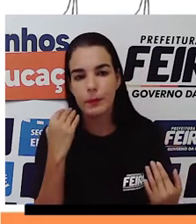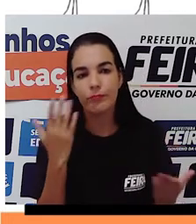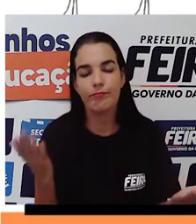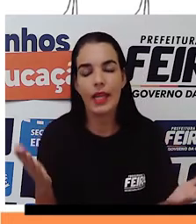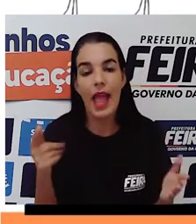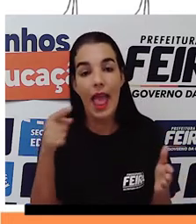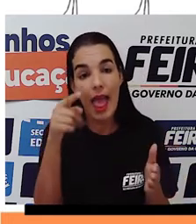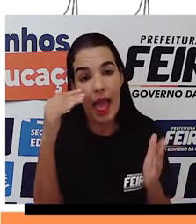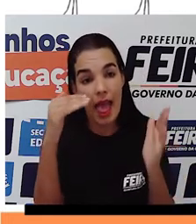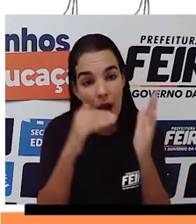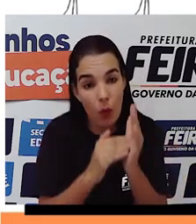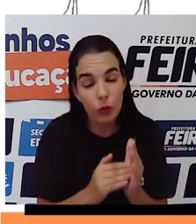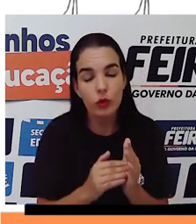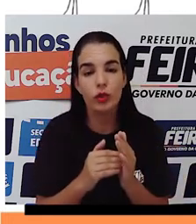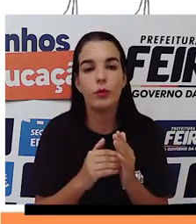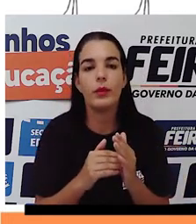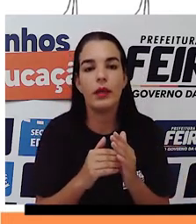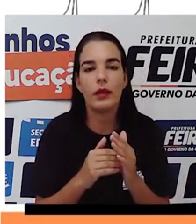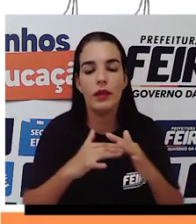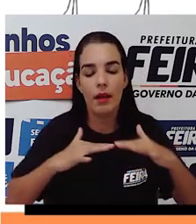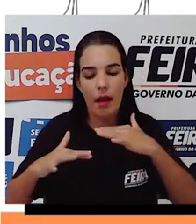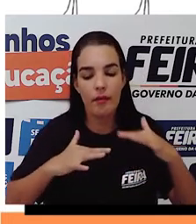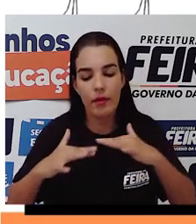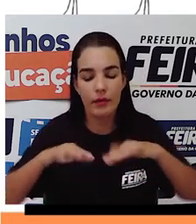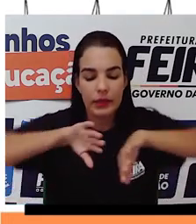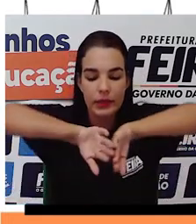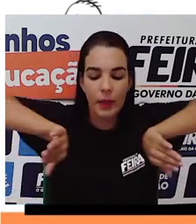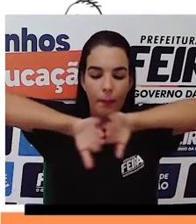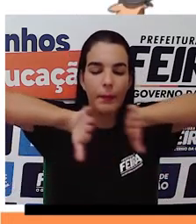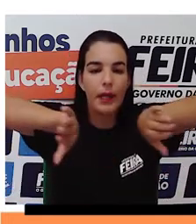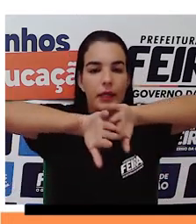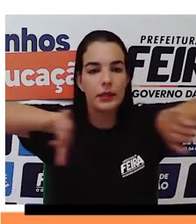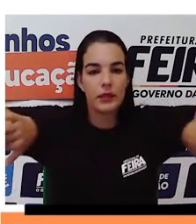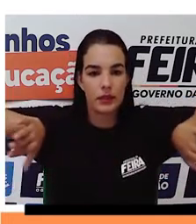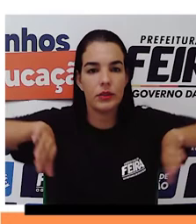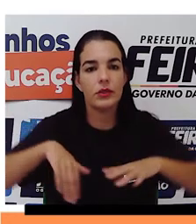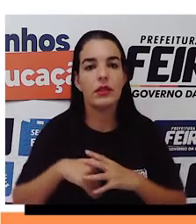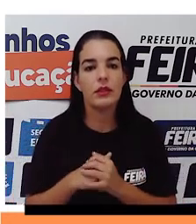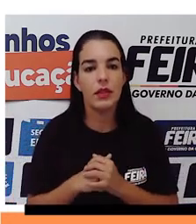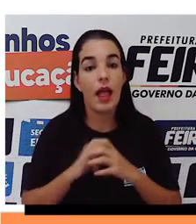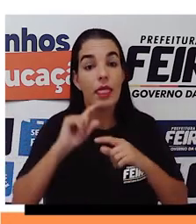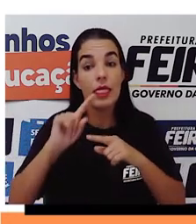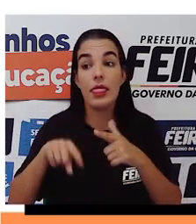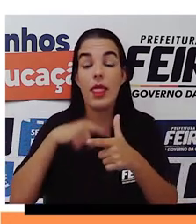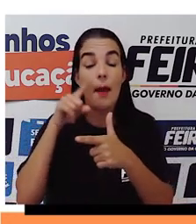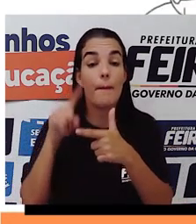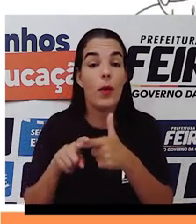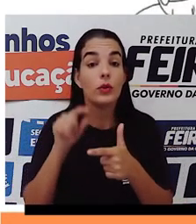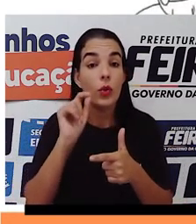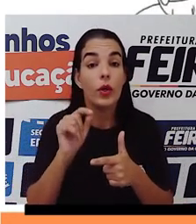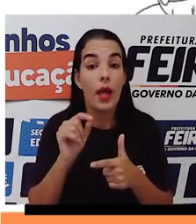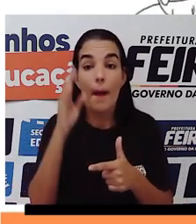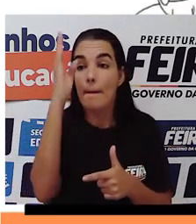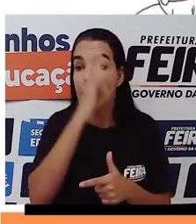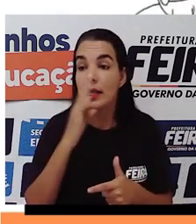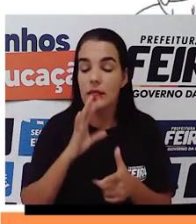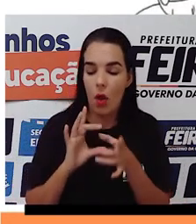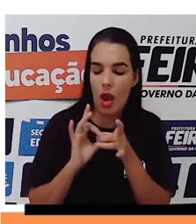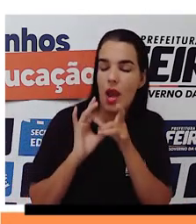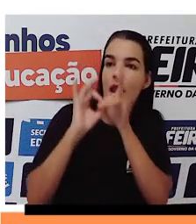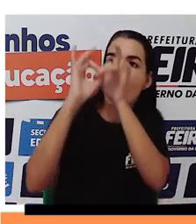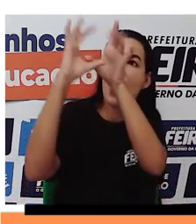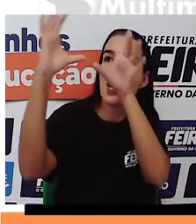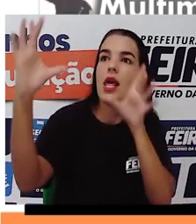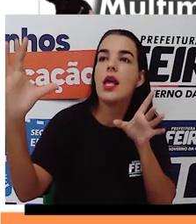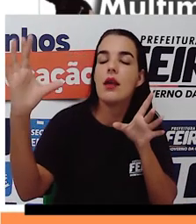última revolta de caráter separatista ocorrida no Brasil colônia. Depois disso, o Brasil se tornou independente através de